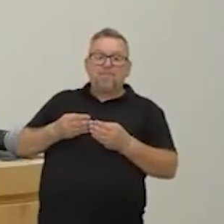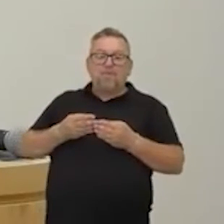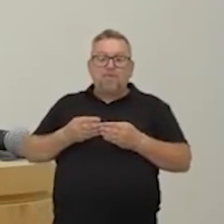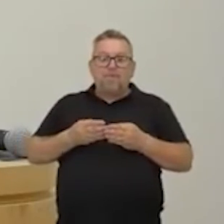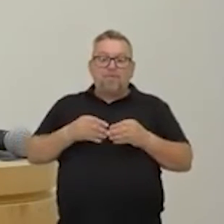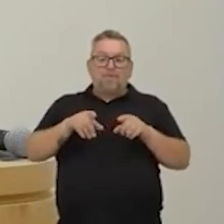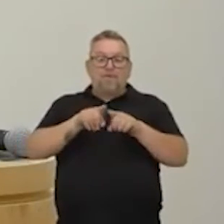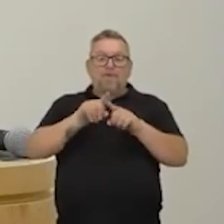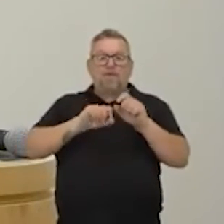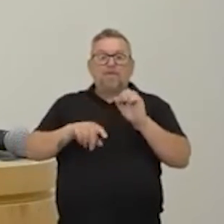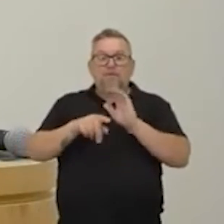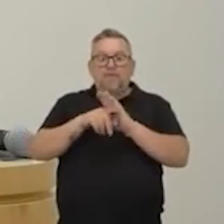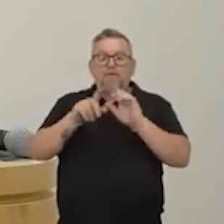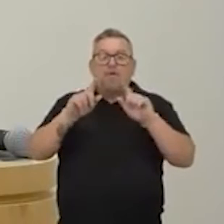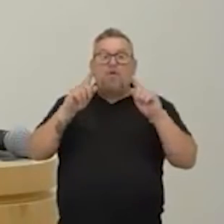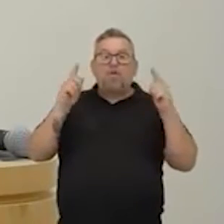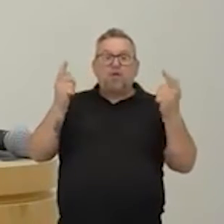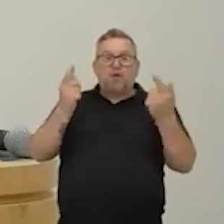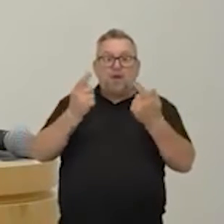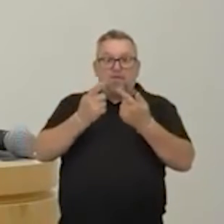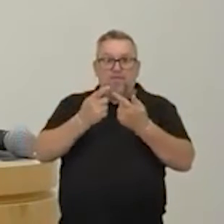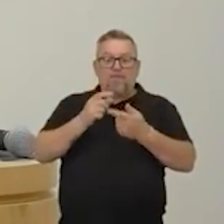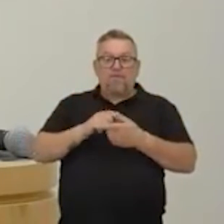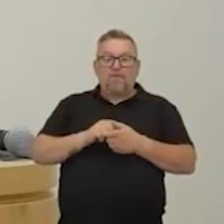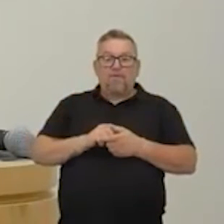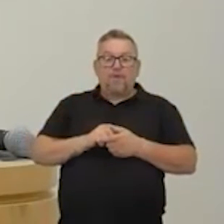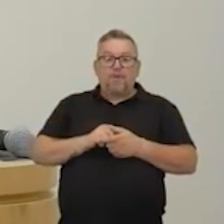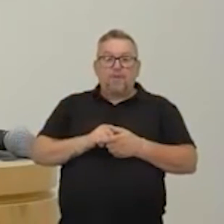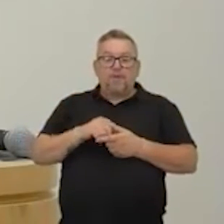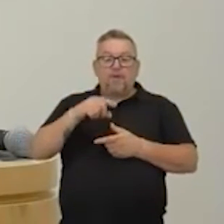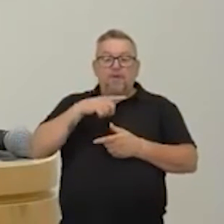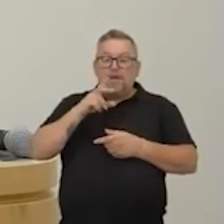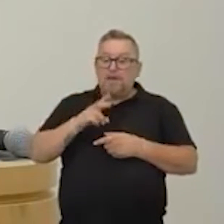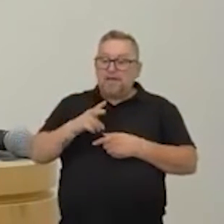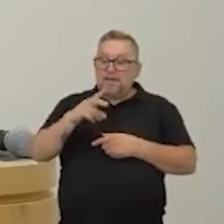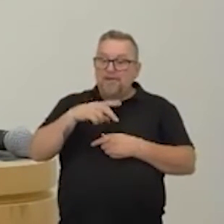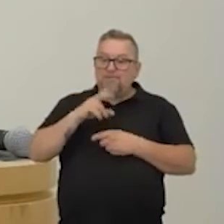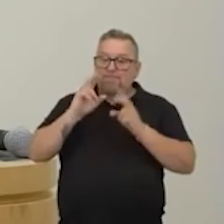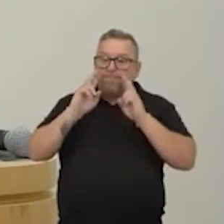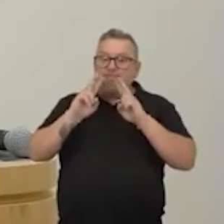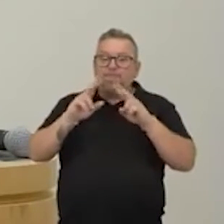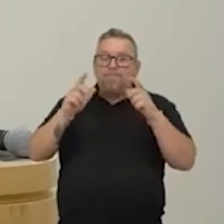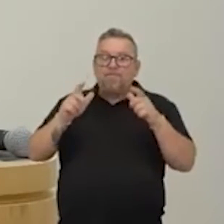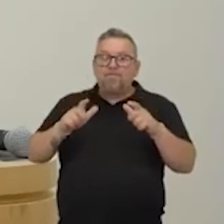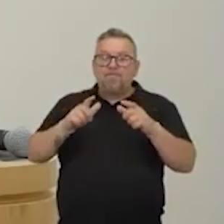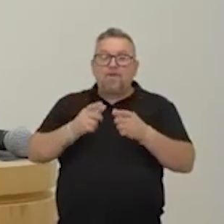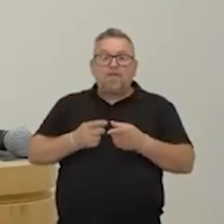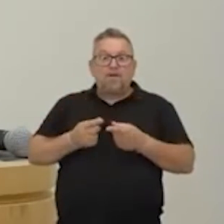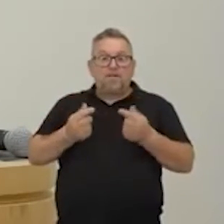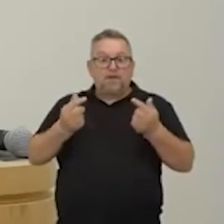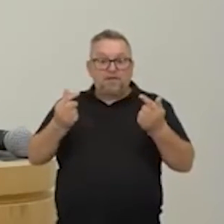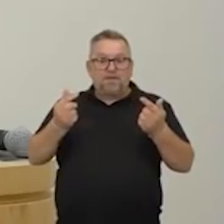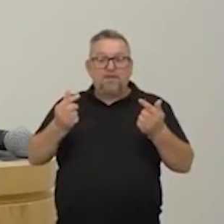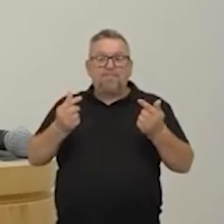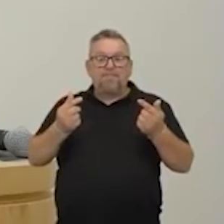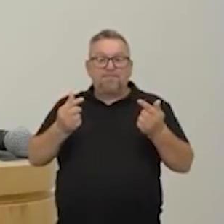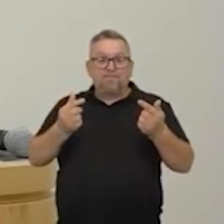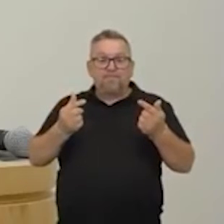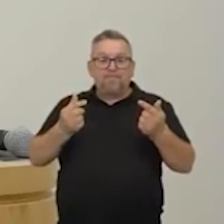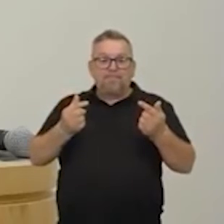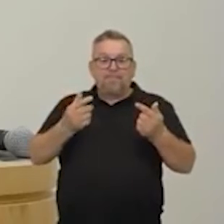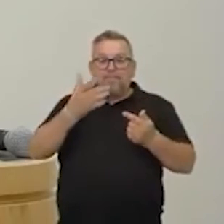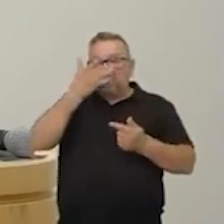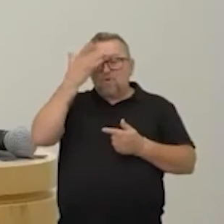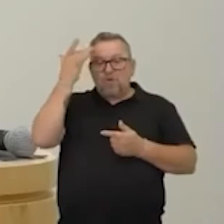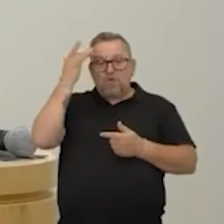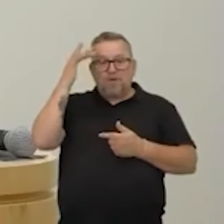movimento geográfico mesmo, dessa geopolítica, né? E sempre com olhos aonde? Nas riquezas, né? Nas riquezas. Isso que o pessoal não tinha nem